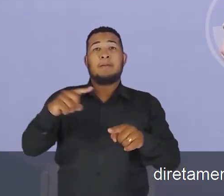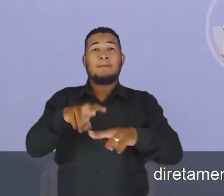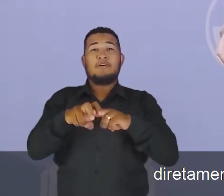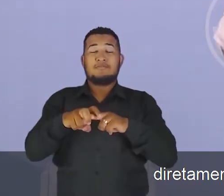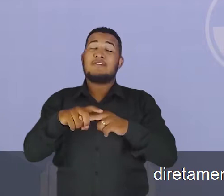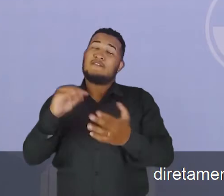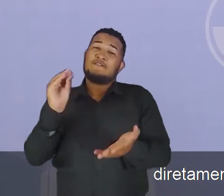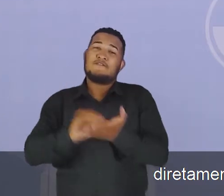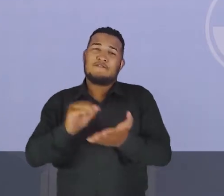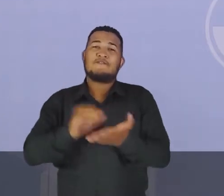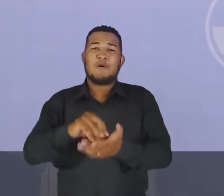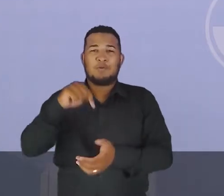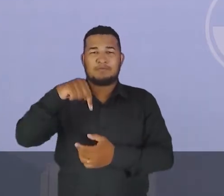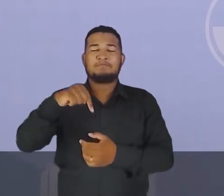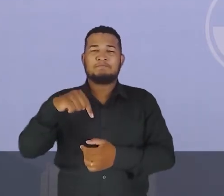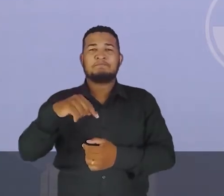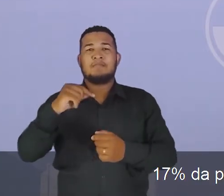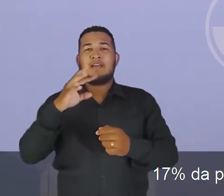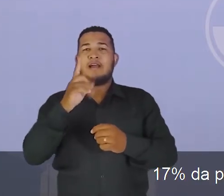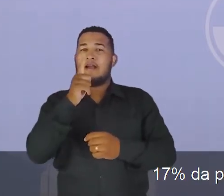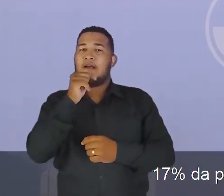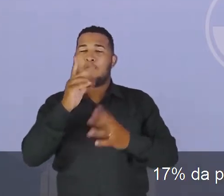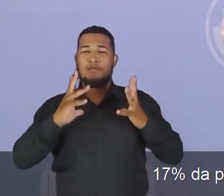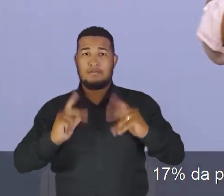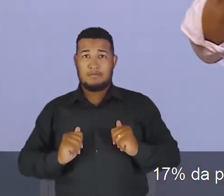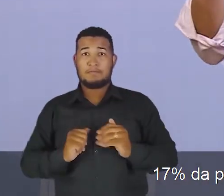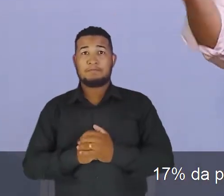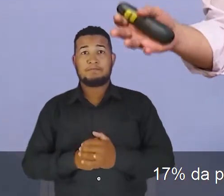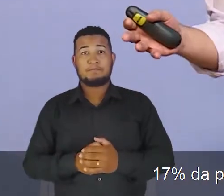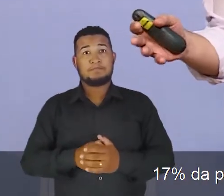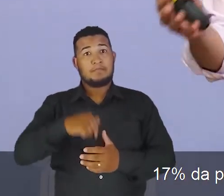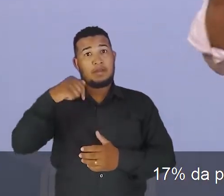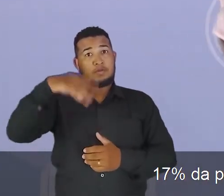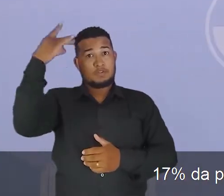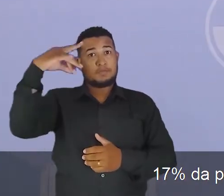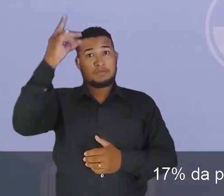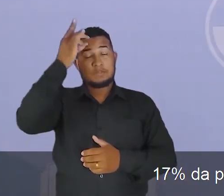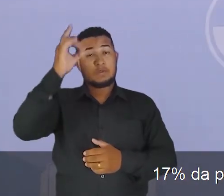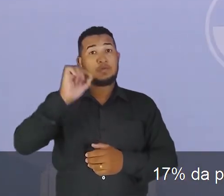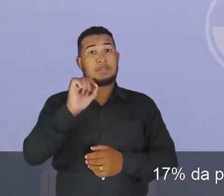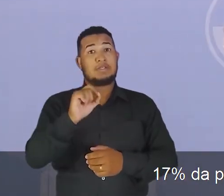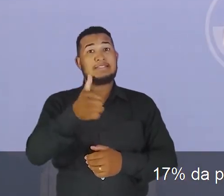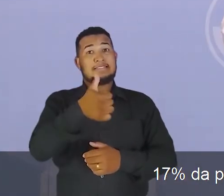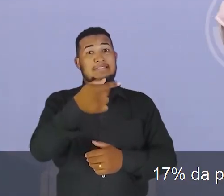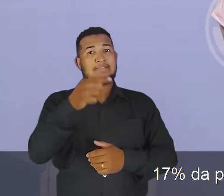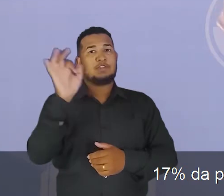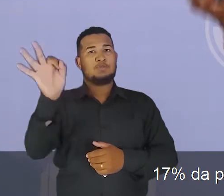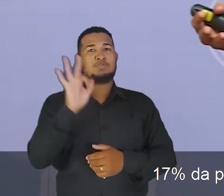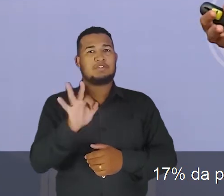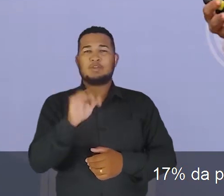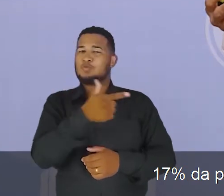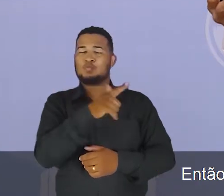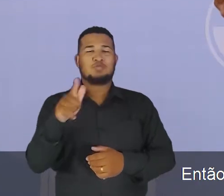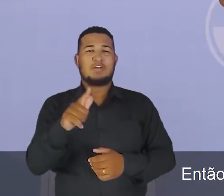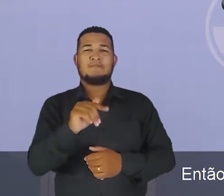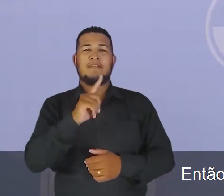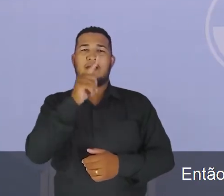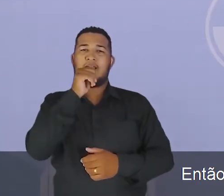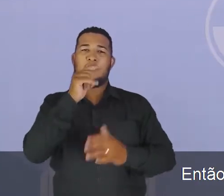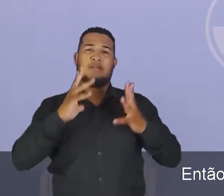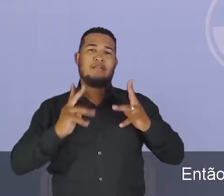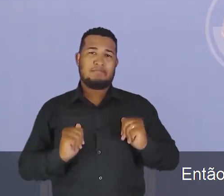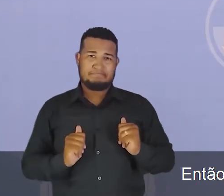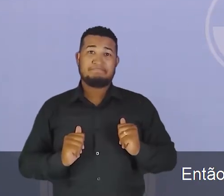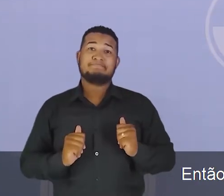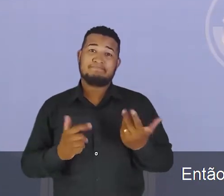básico. Certo? No Espírito Santo, nós temos 17% da população que não possui saneamento básico, por exemplo. Né? Então,